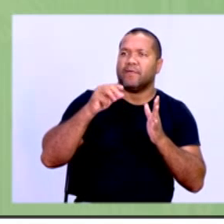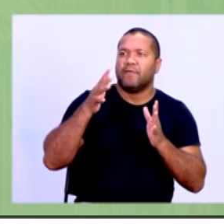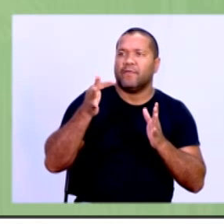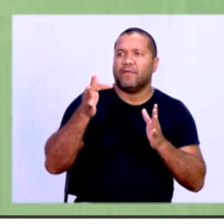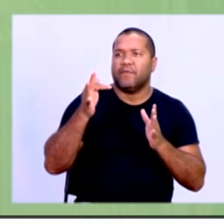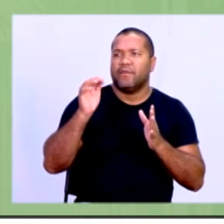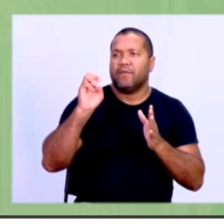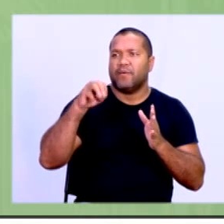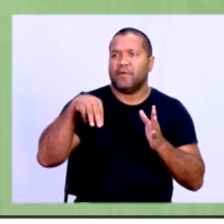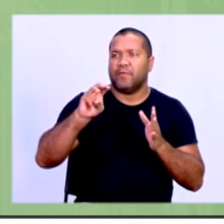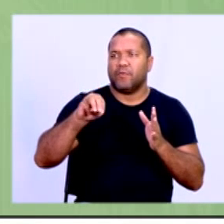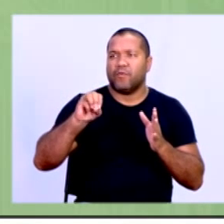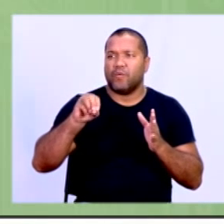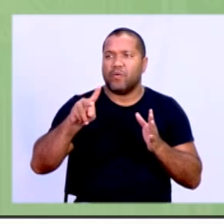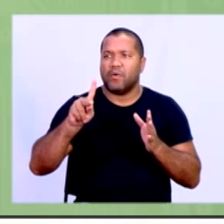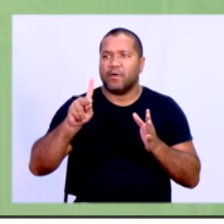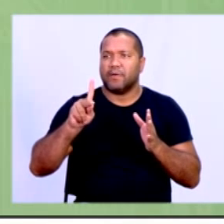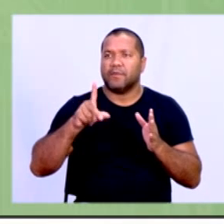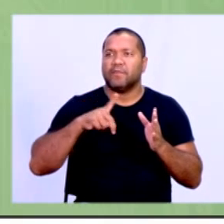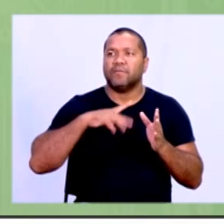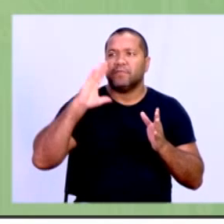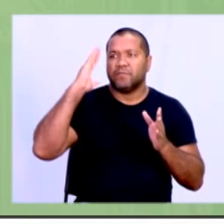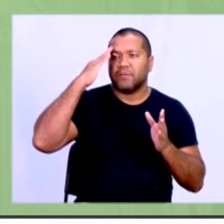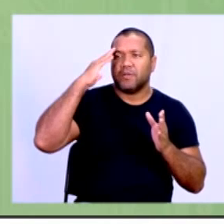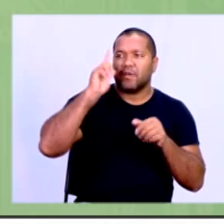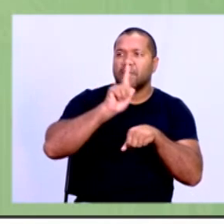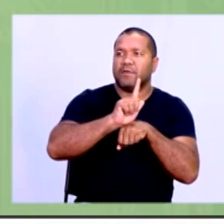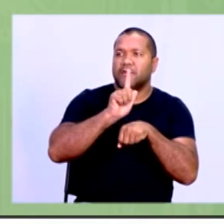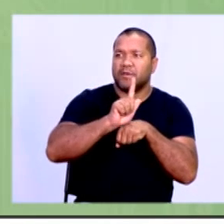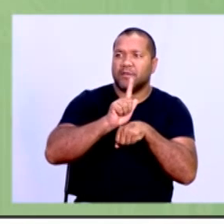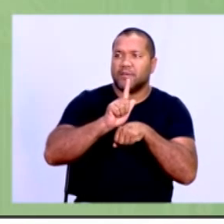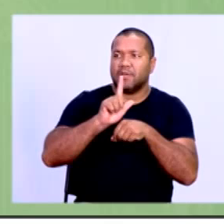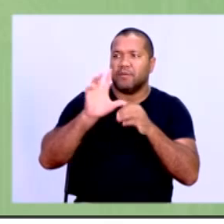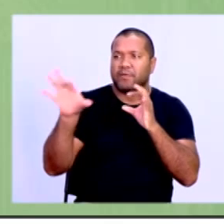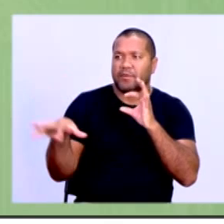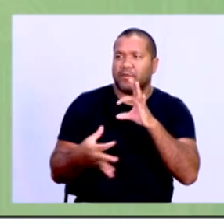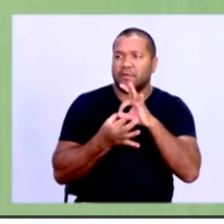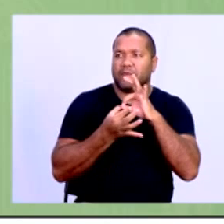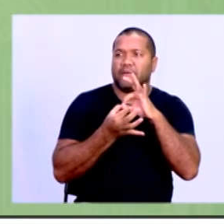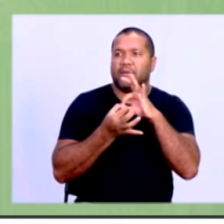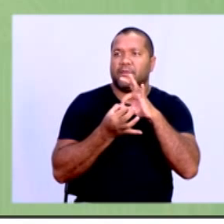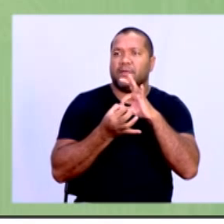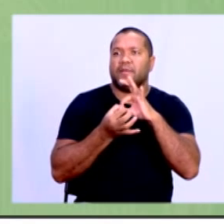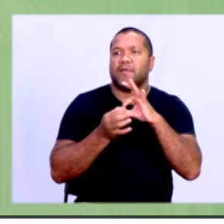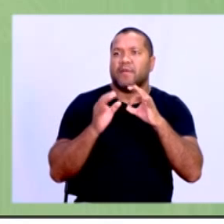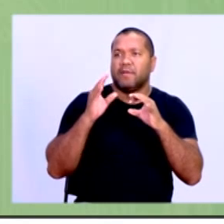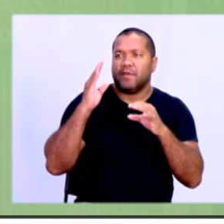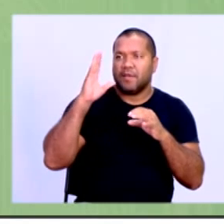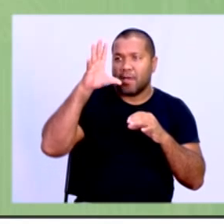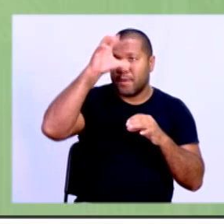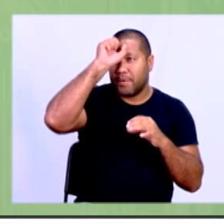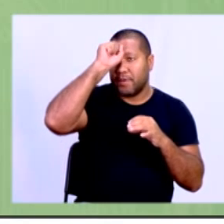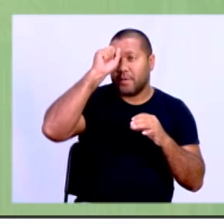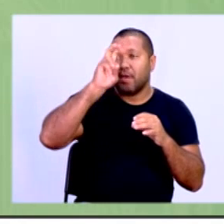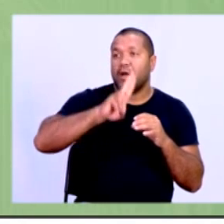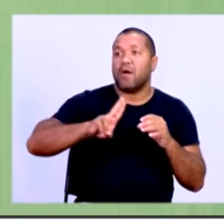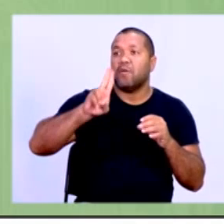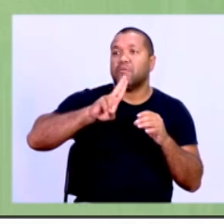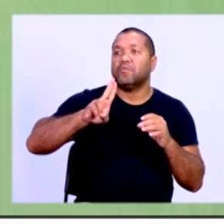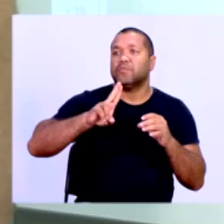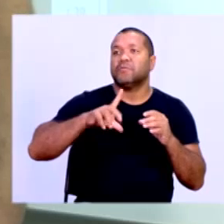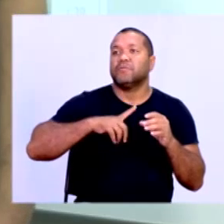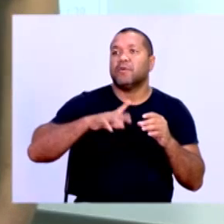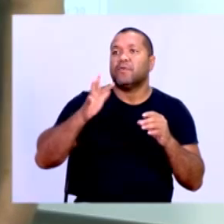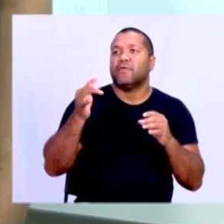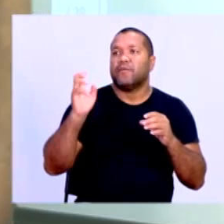compreender o que é um gerenciador de dependências e aprender a usar um framework Laravel. Esses vão ser os objetivos